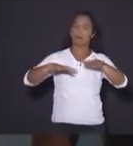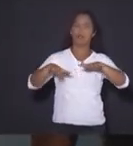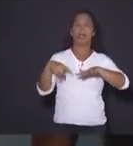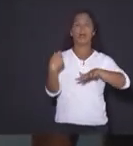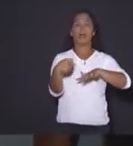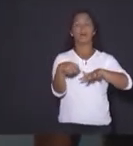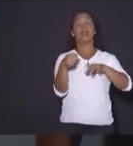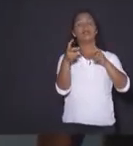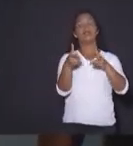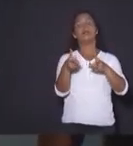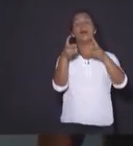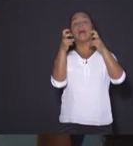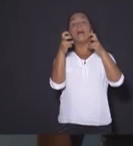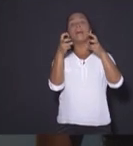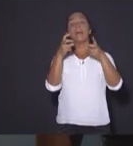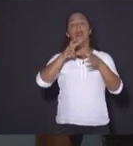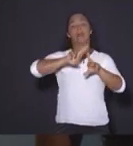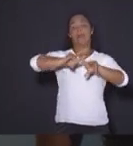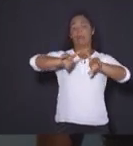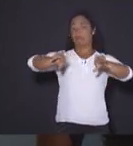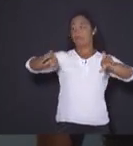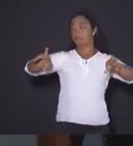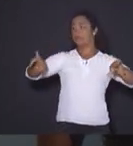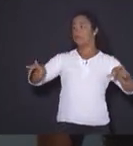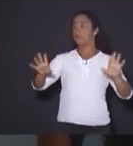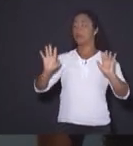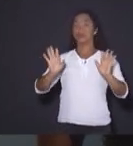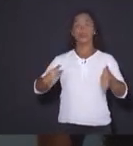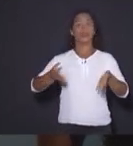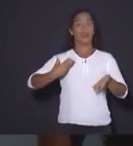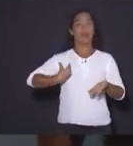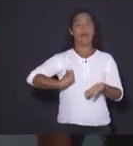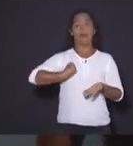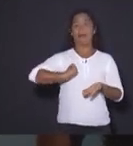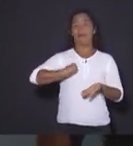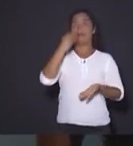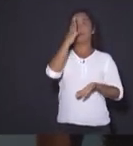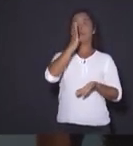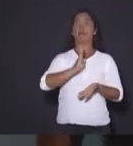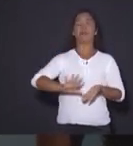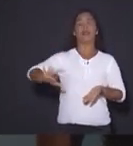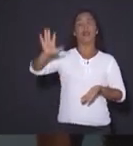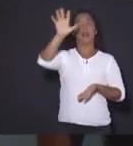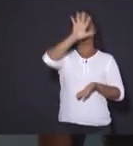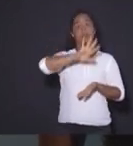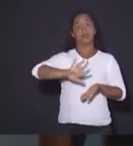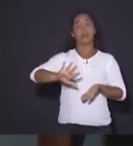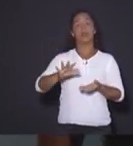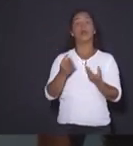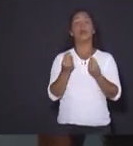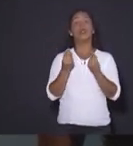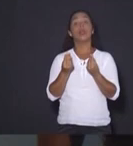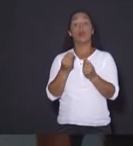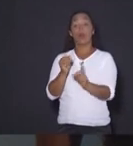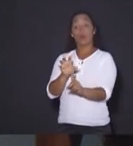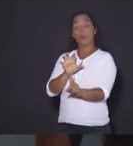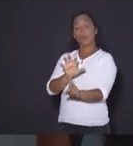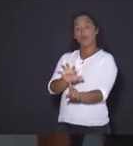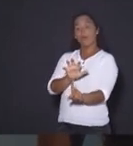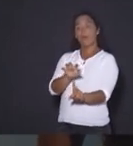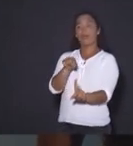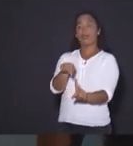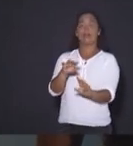reconhecer a pluralidade que já existe no brasil e de que forma isso tem implicações para a escola né é assim